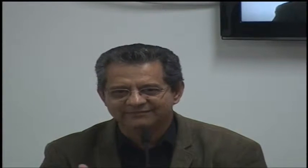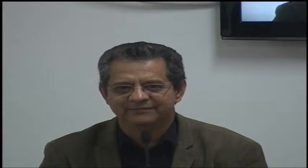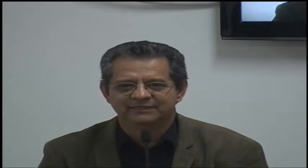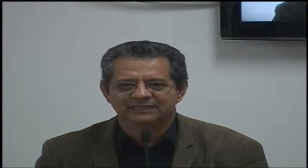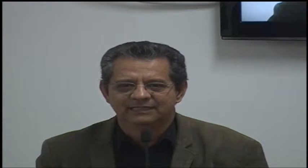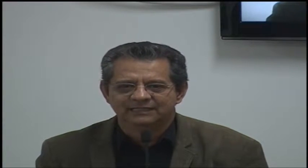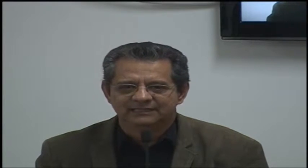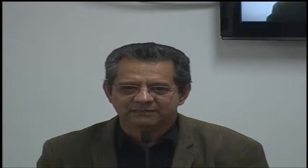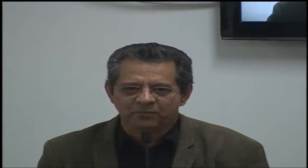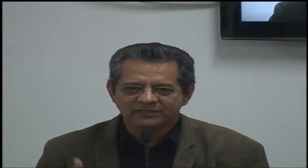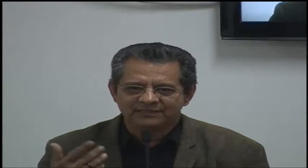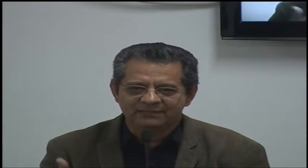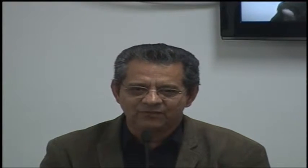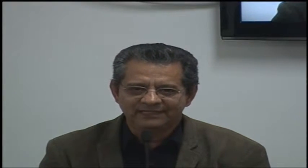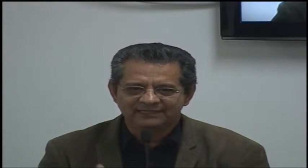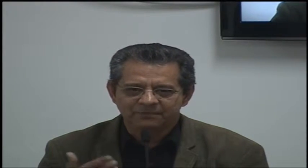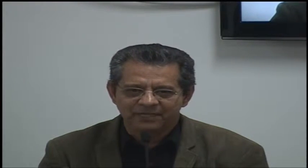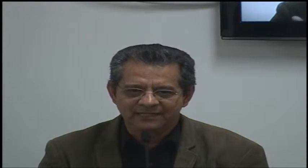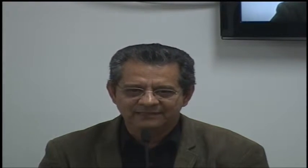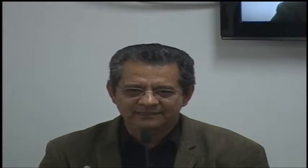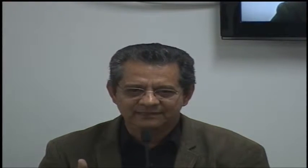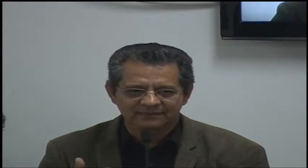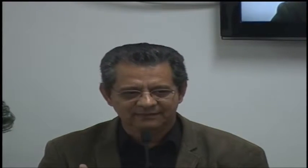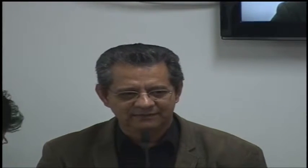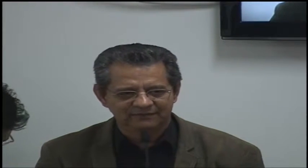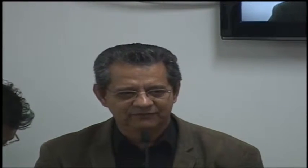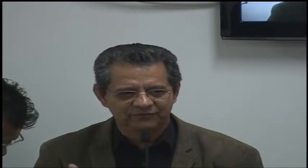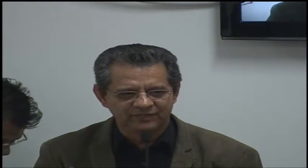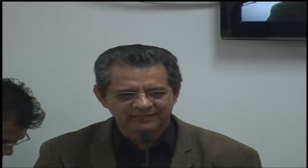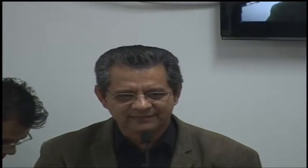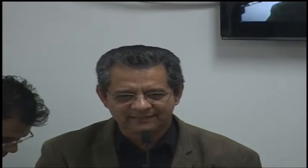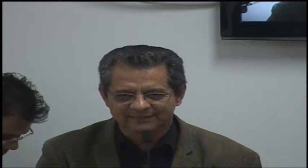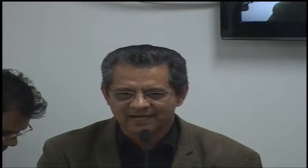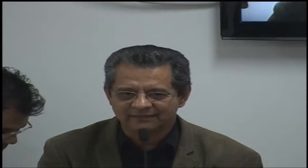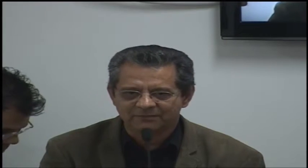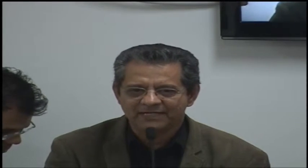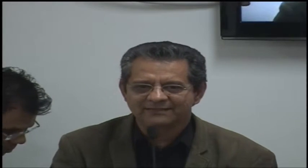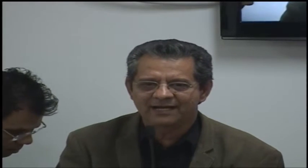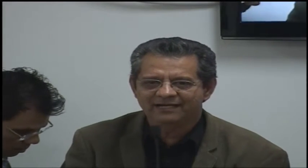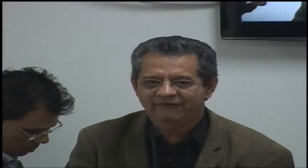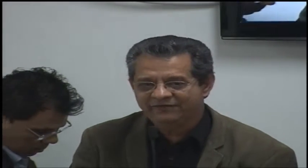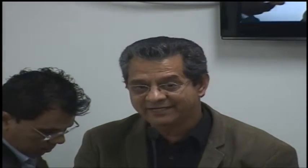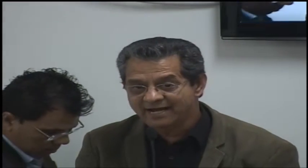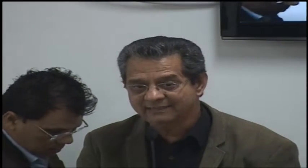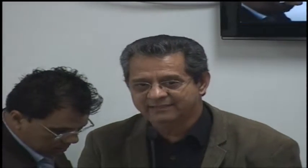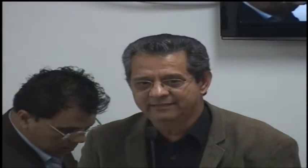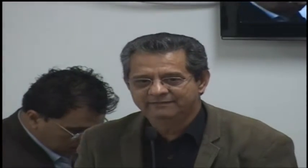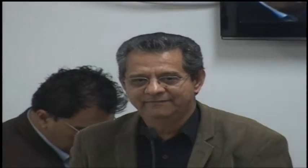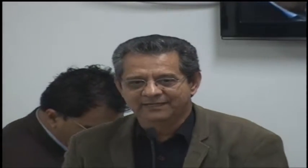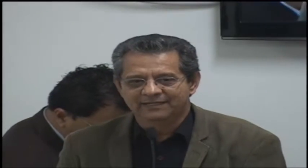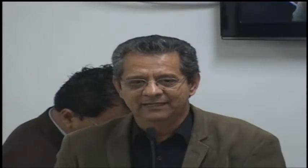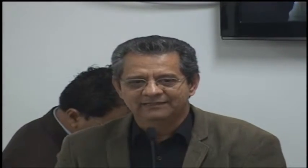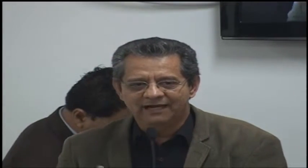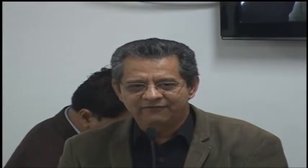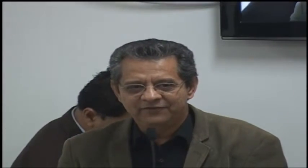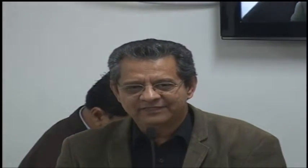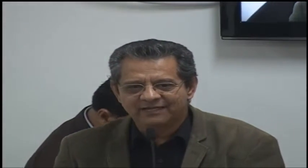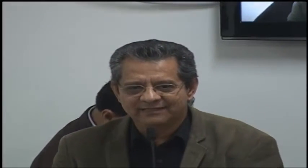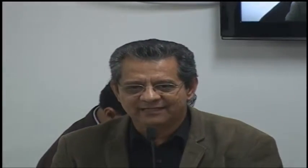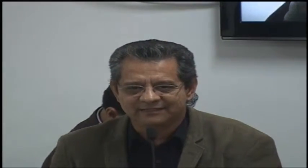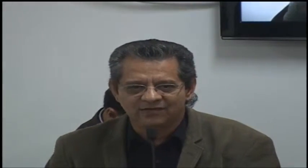desse, você pode ter quantas CPIs forem necessárias, mas a eficácia